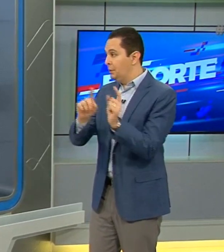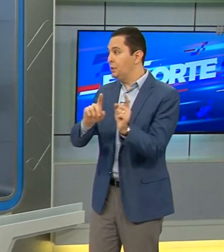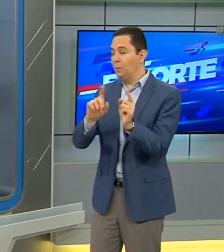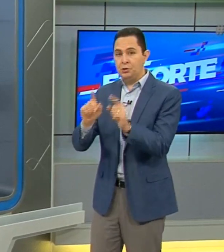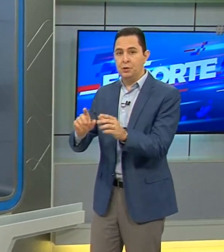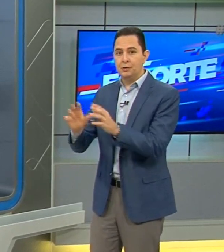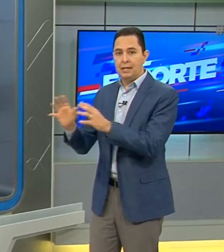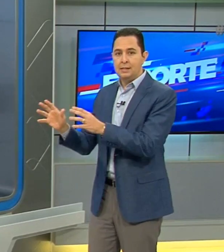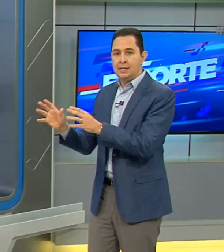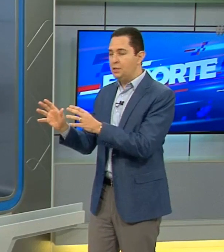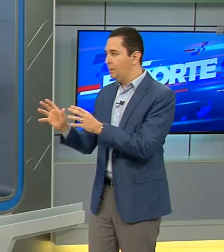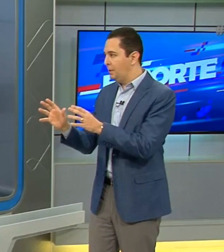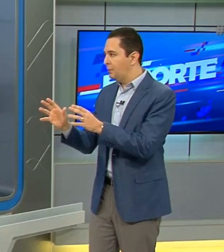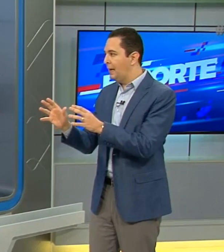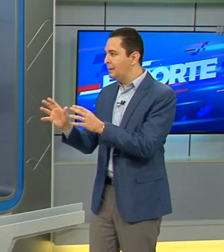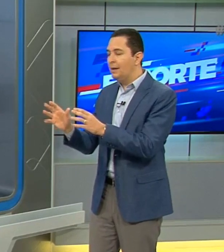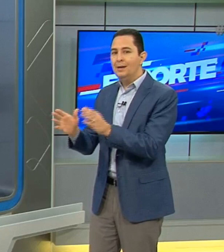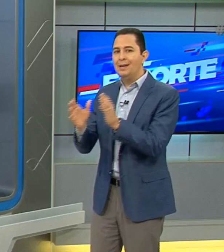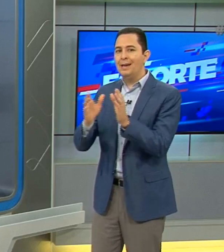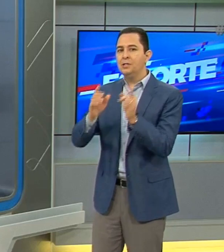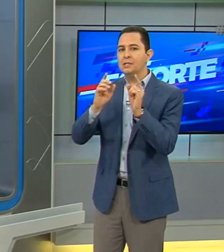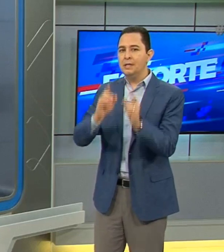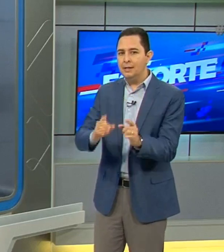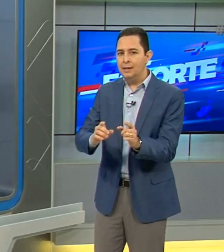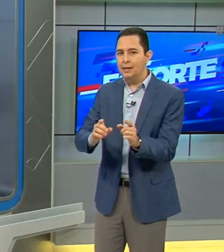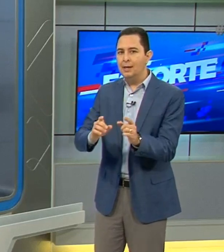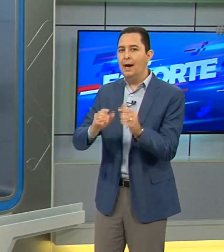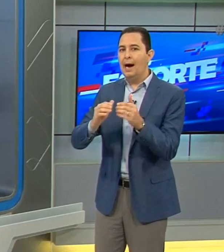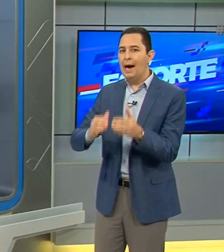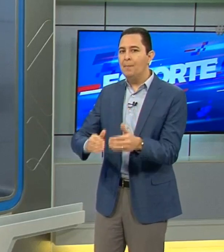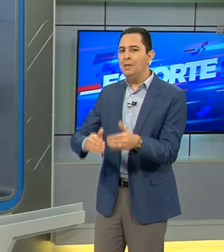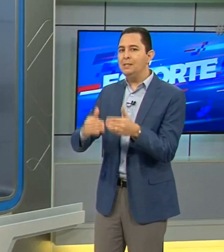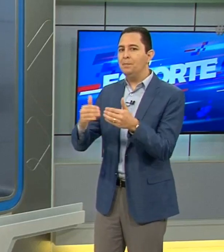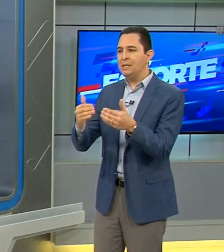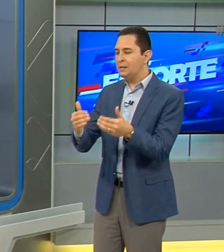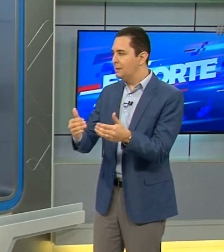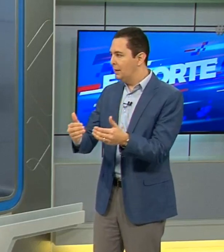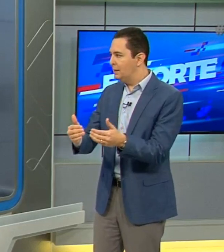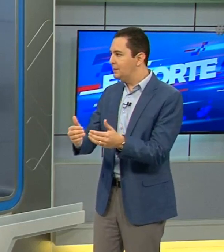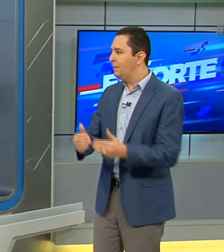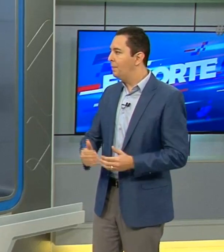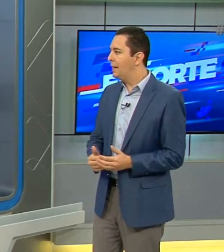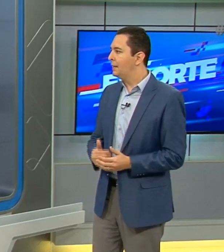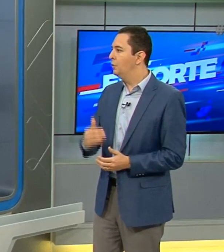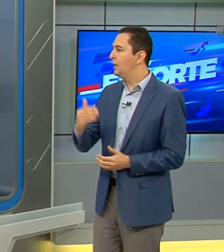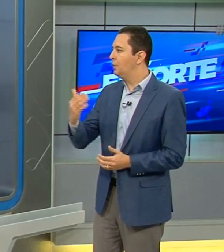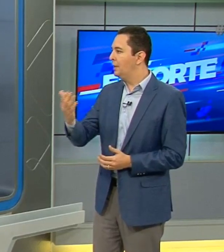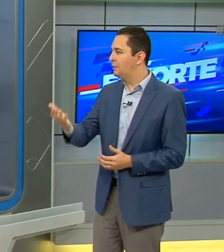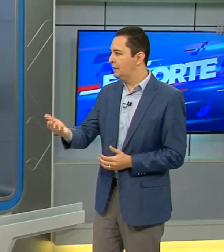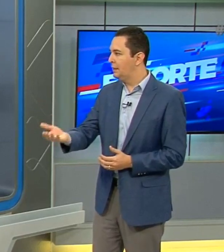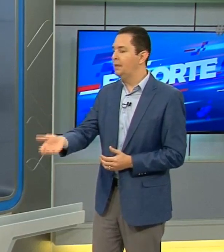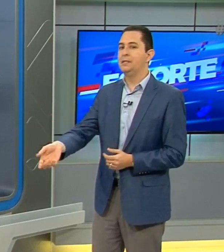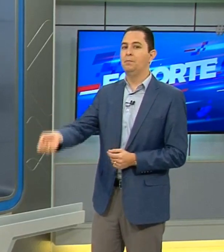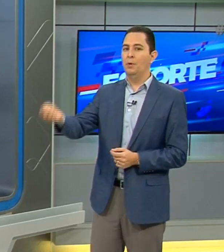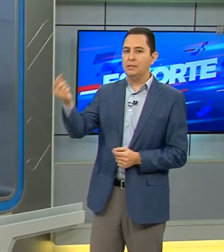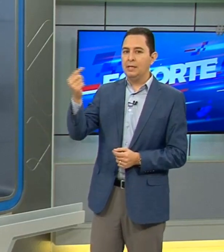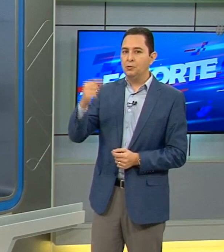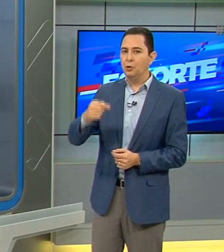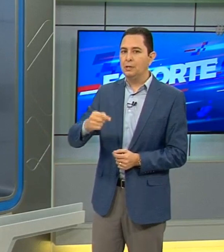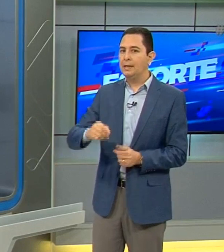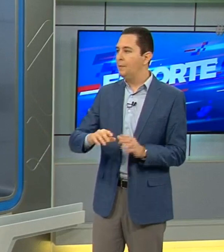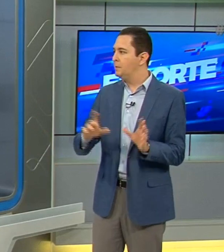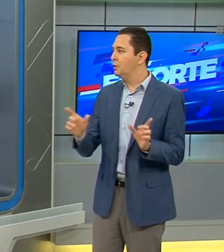iniciativa, eventos esportivos da iniciativa privada, quer dizer que abre-se precedência para que o campeonato catarinense